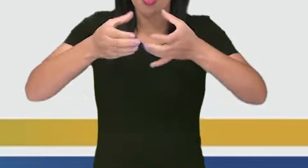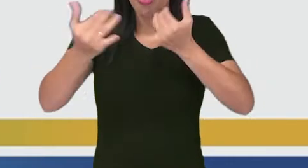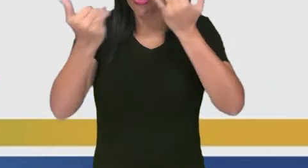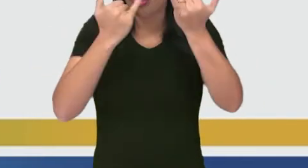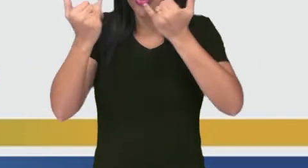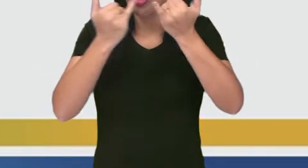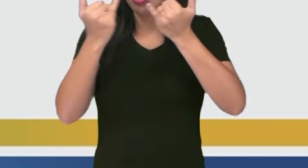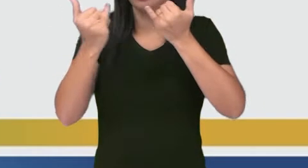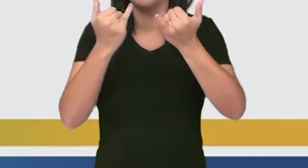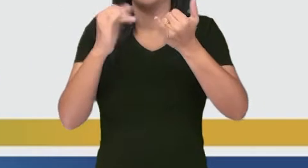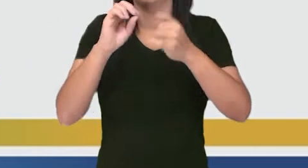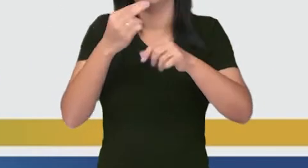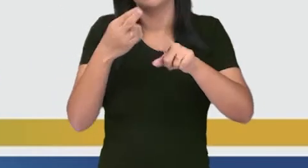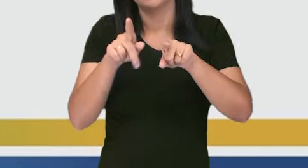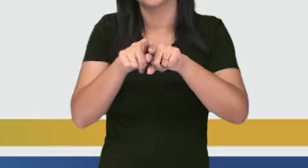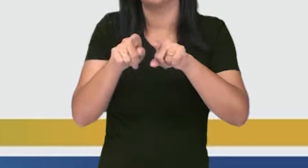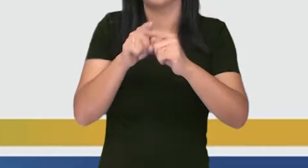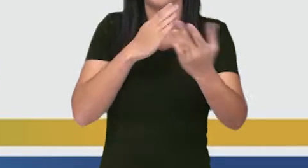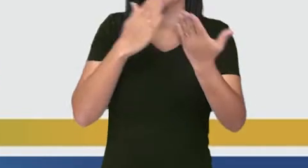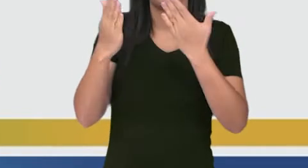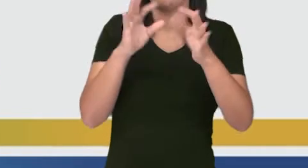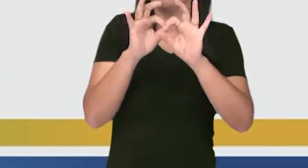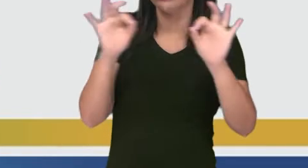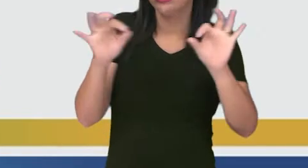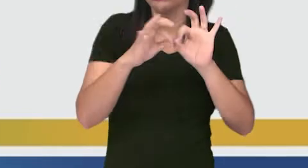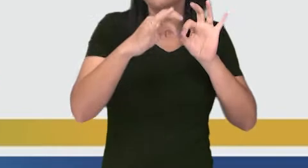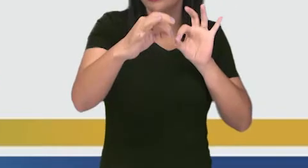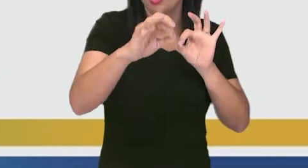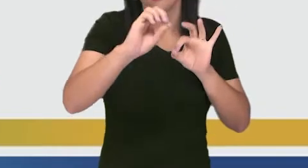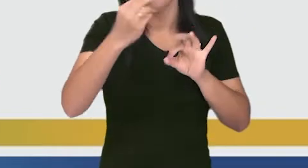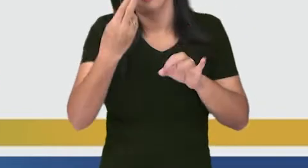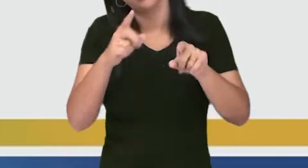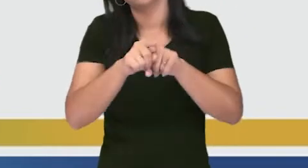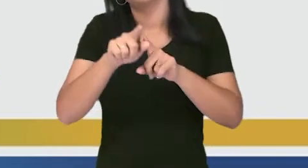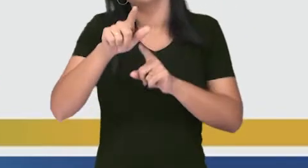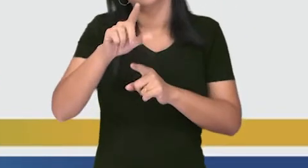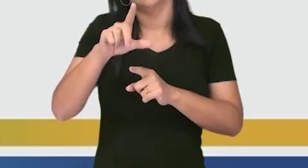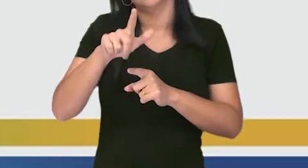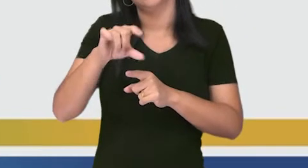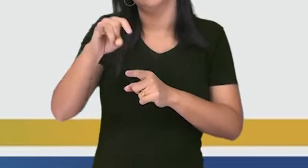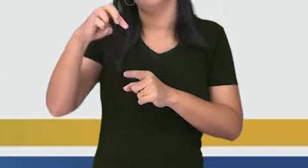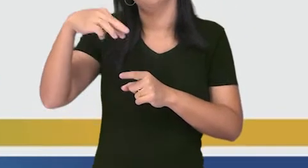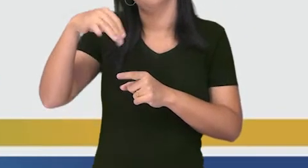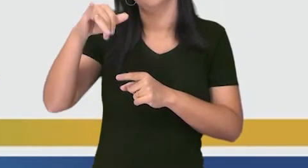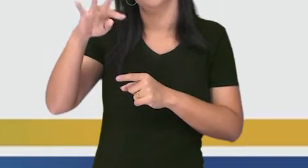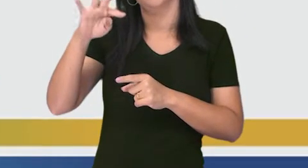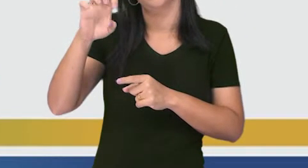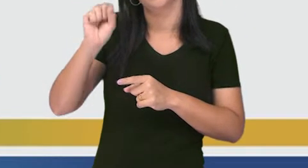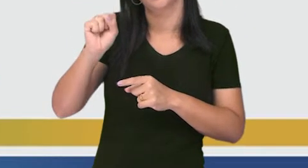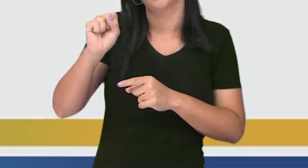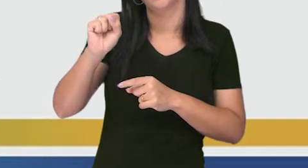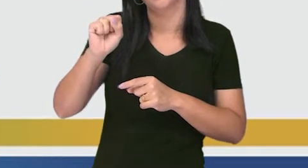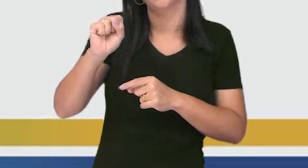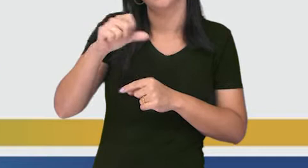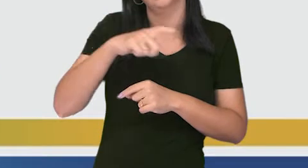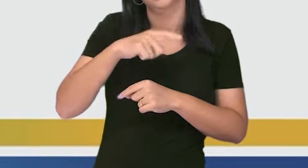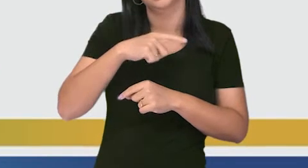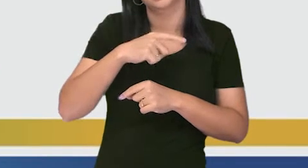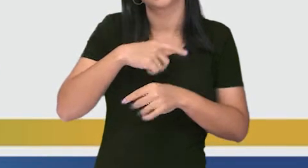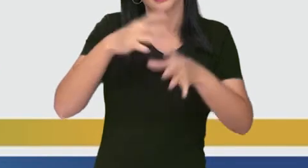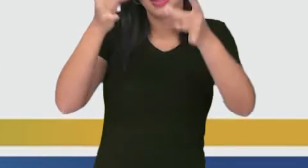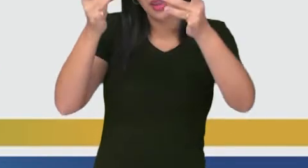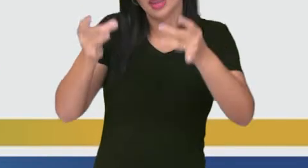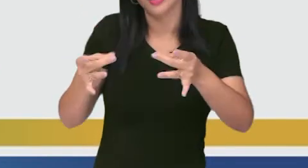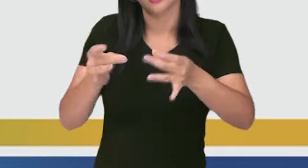dados ou para comparar medições com Limites esse de